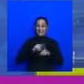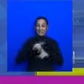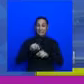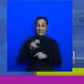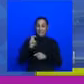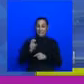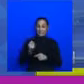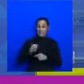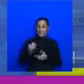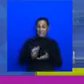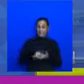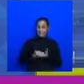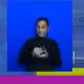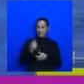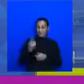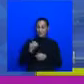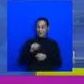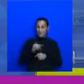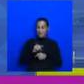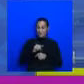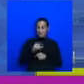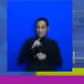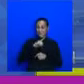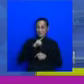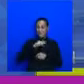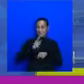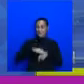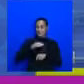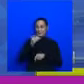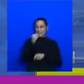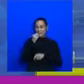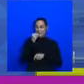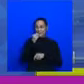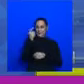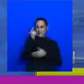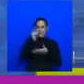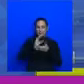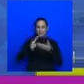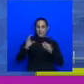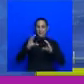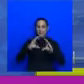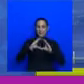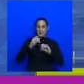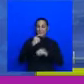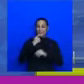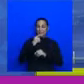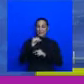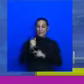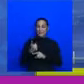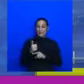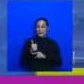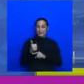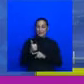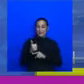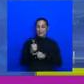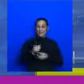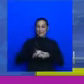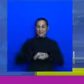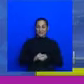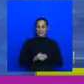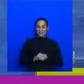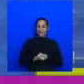sorteados 5 números, faltam 10. Você ainda tem muitas chances. Bola vermelha, número 11.